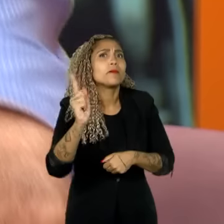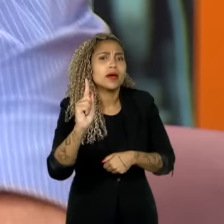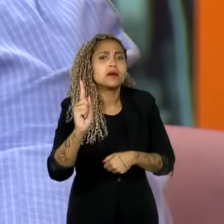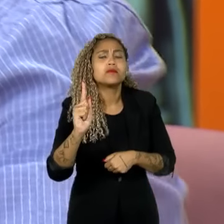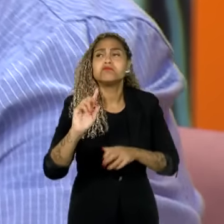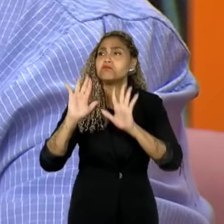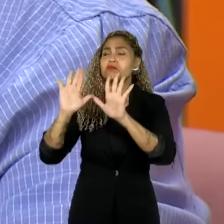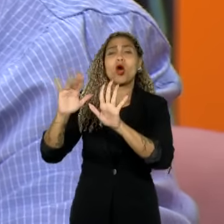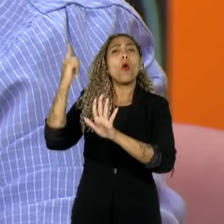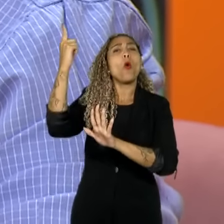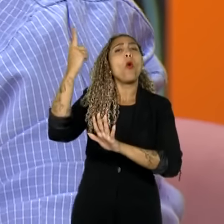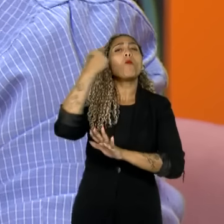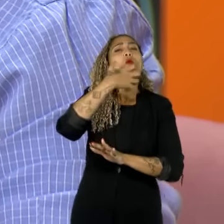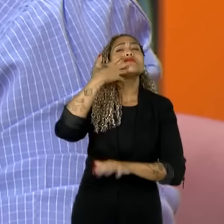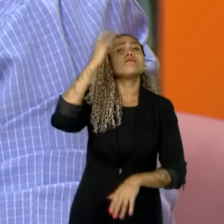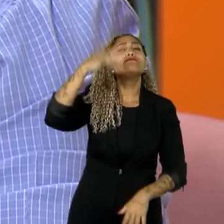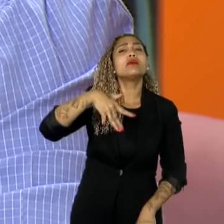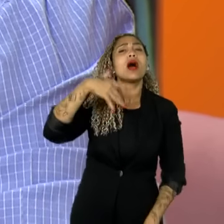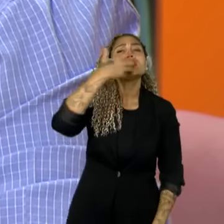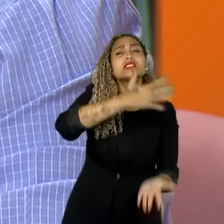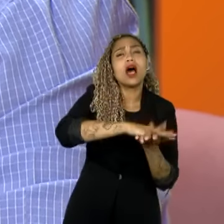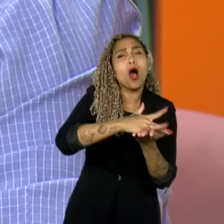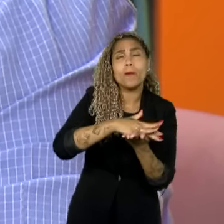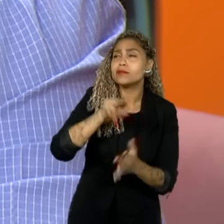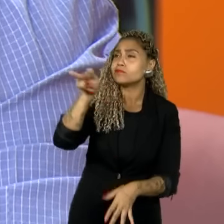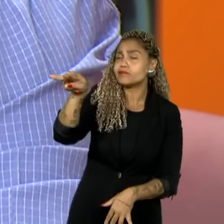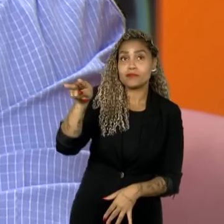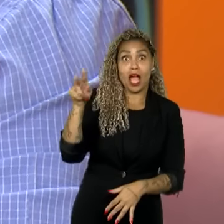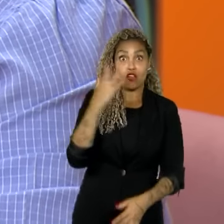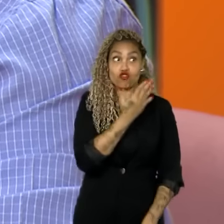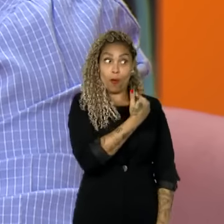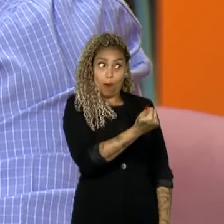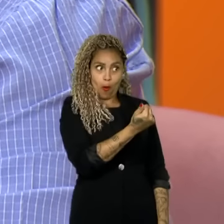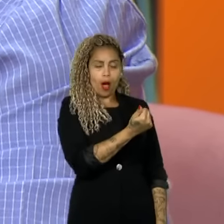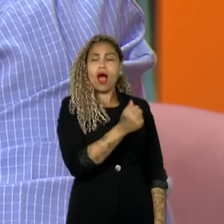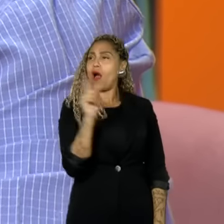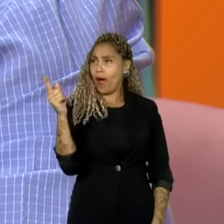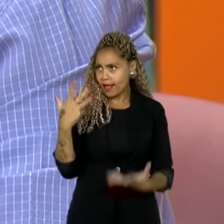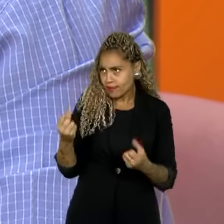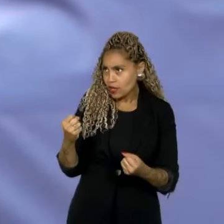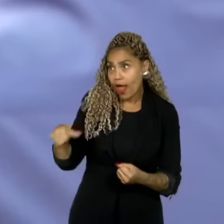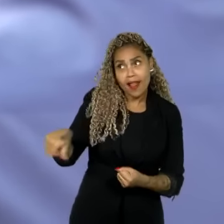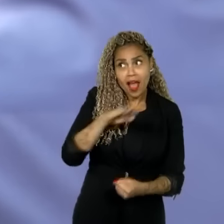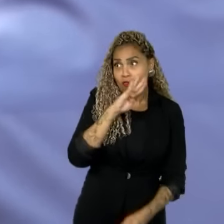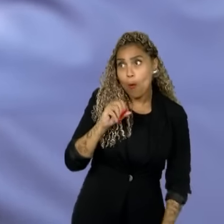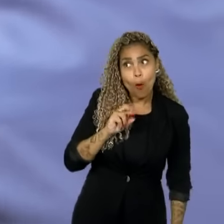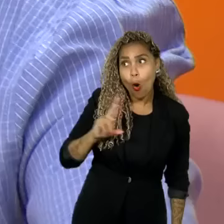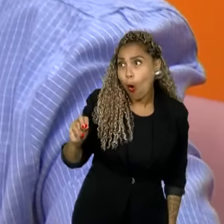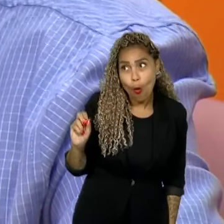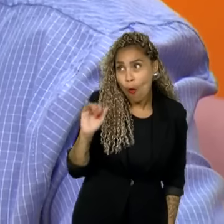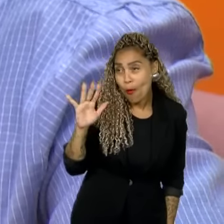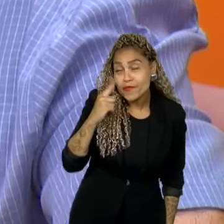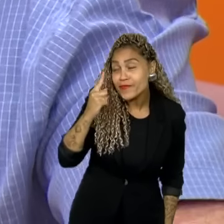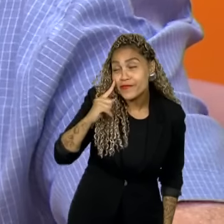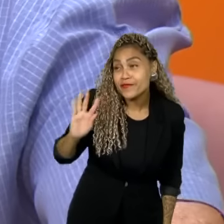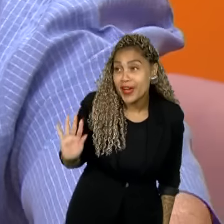Uhum. Né? E aí, então, quando me chamam, mais olha, só aceito levá-la para o morro. Gostei, Adeusão, arrasou, né? Até escrevi